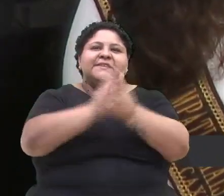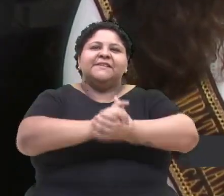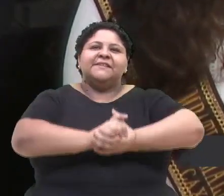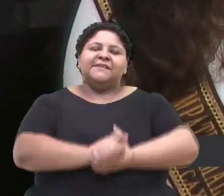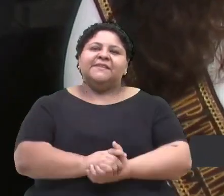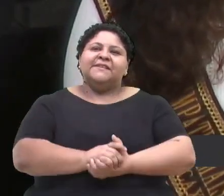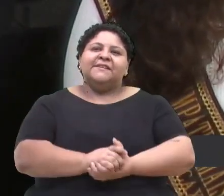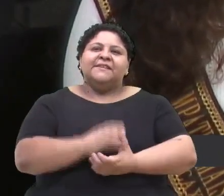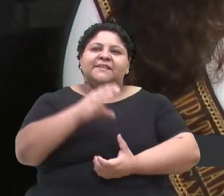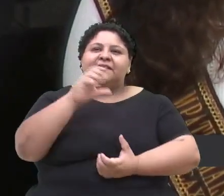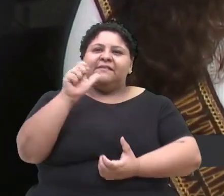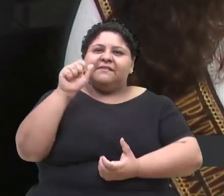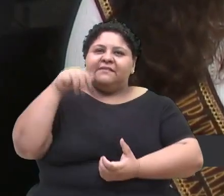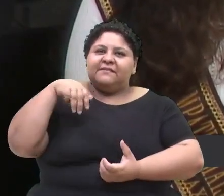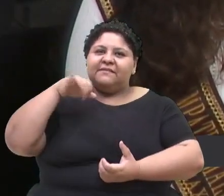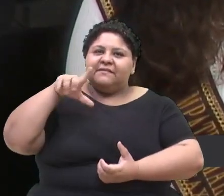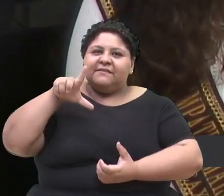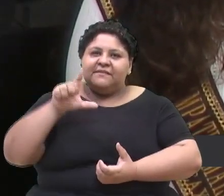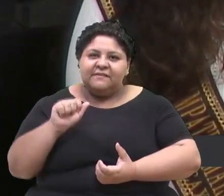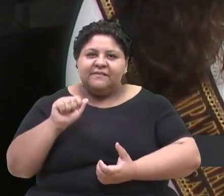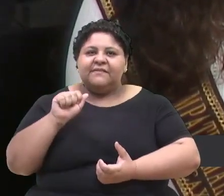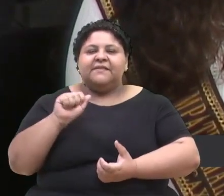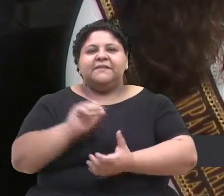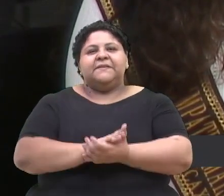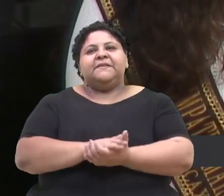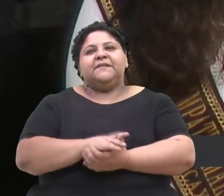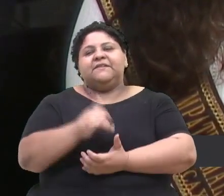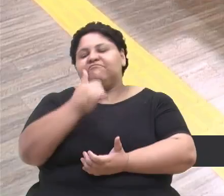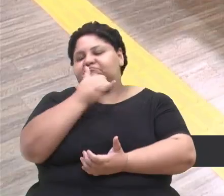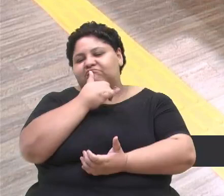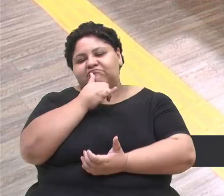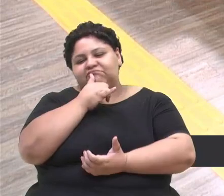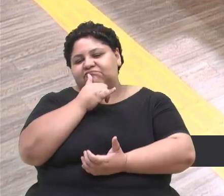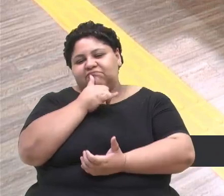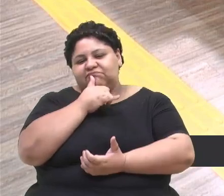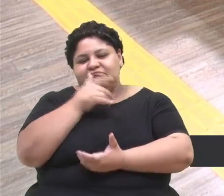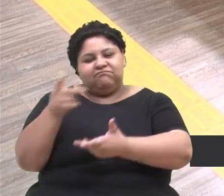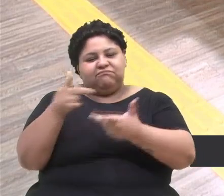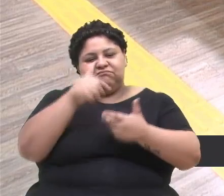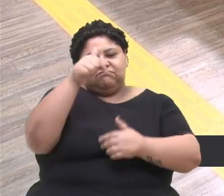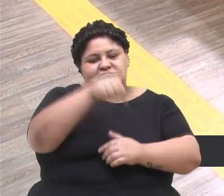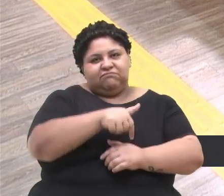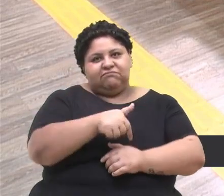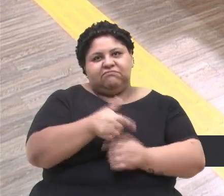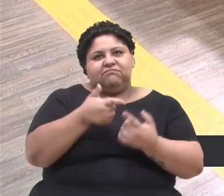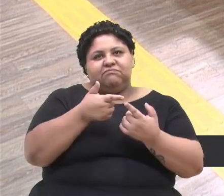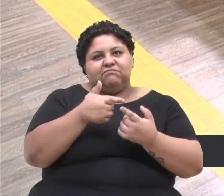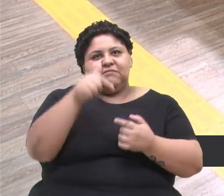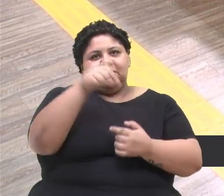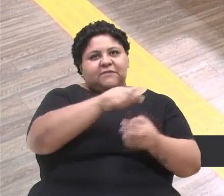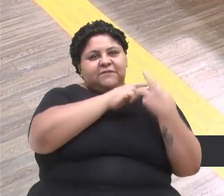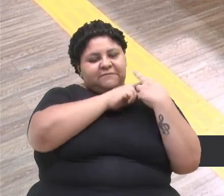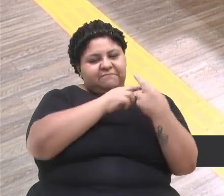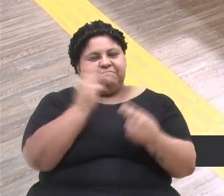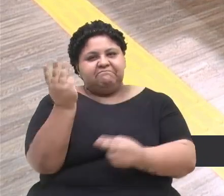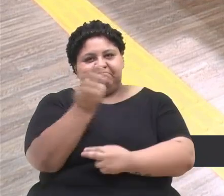E a Camila, lá do bairro Esplanado, que infelizmente não pôde vir hoje, mas está aqui representada pelas nossas